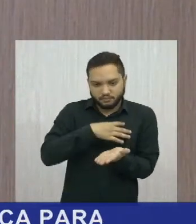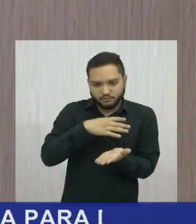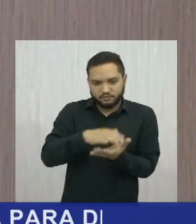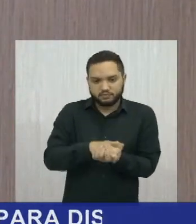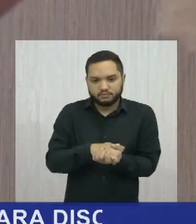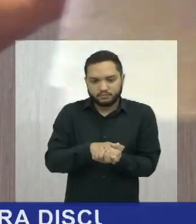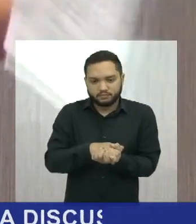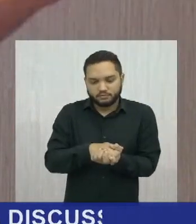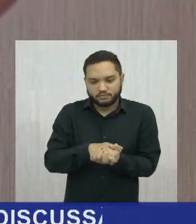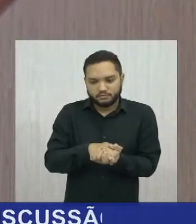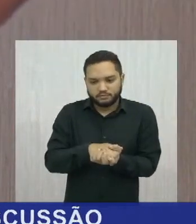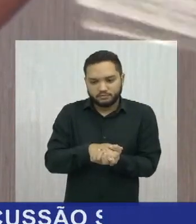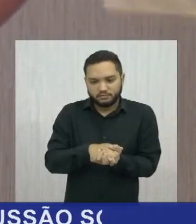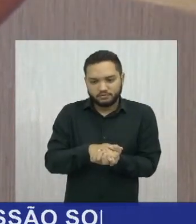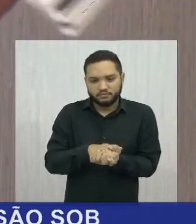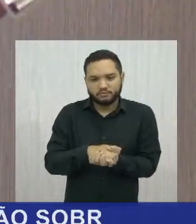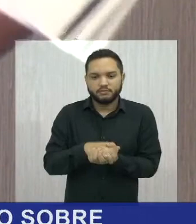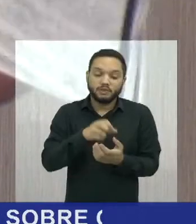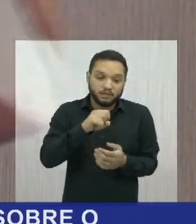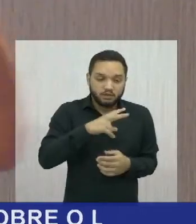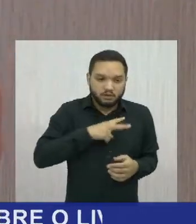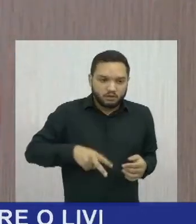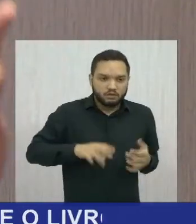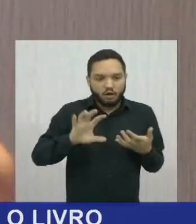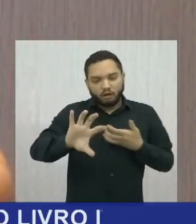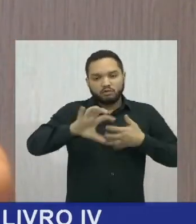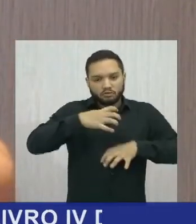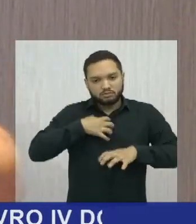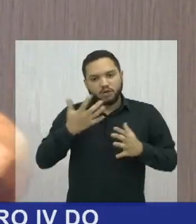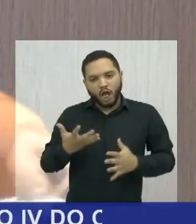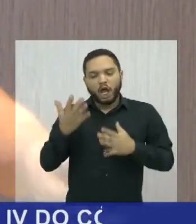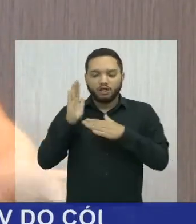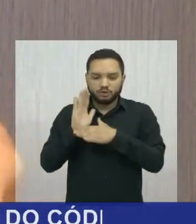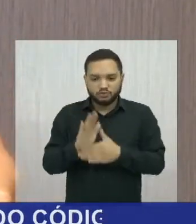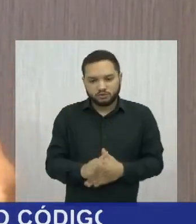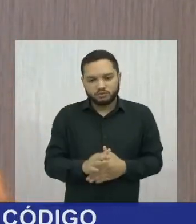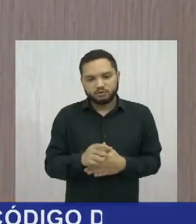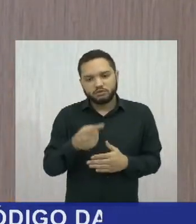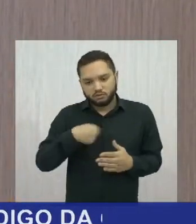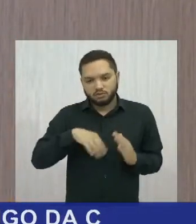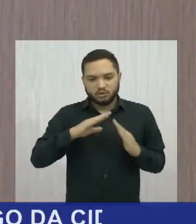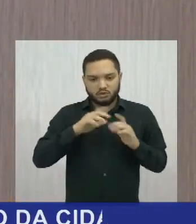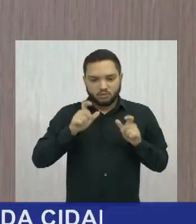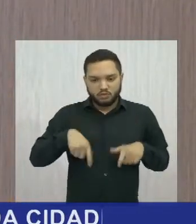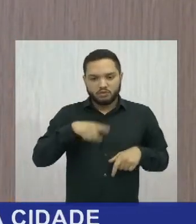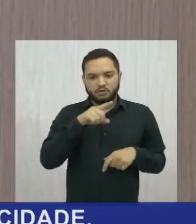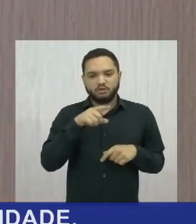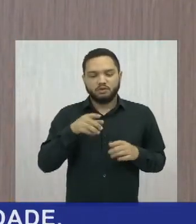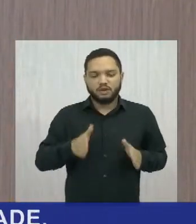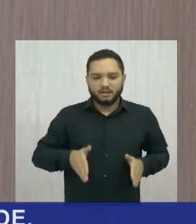mais algum vereador que se sensibilize com essa situação, nós, moradores do Residencial